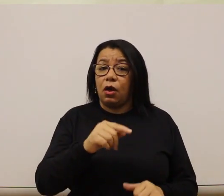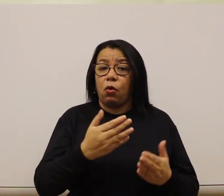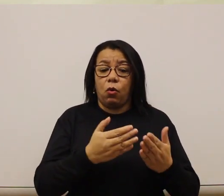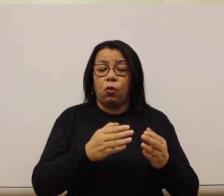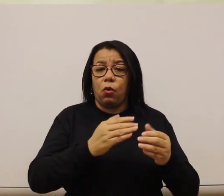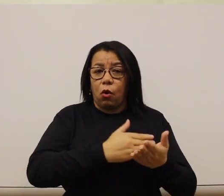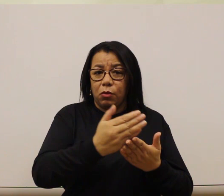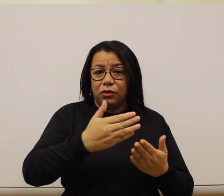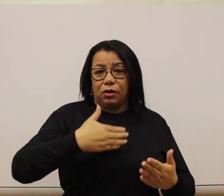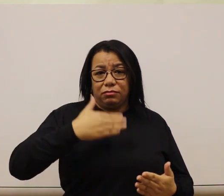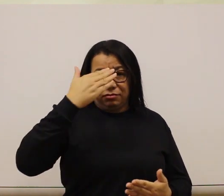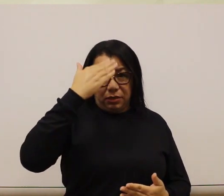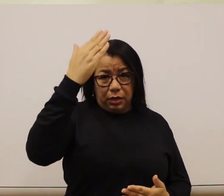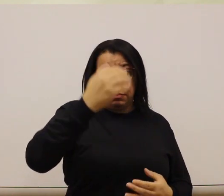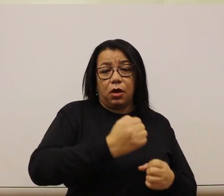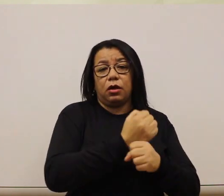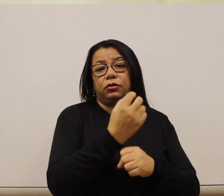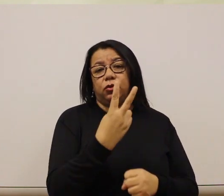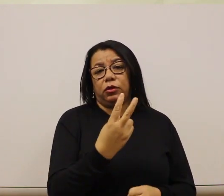relato na Arábia Saudita em